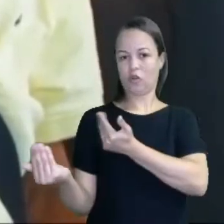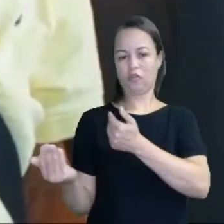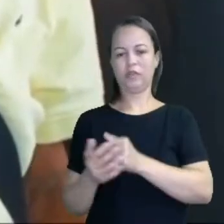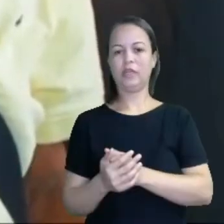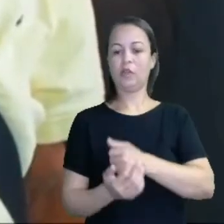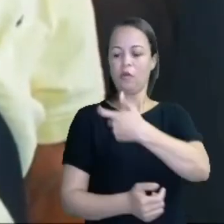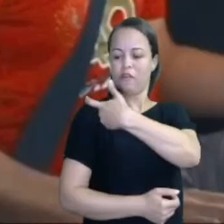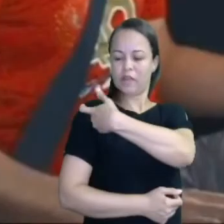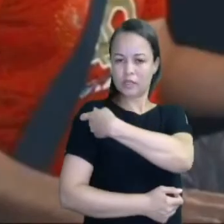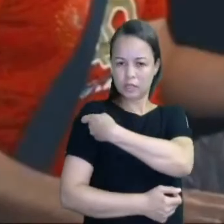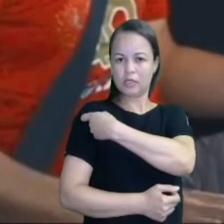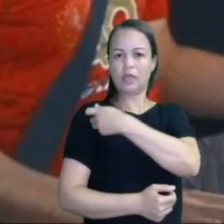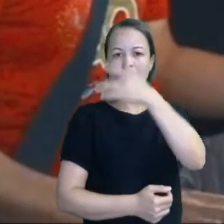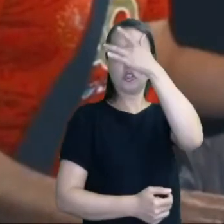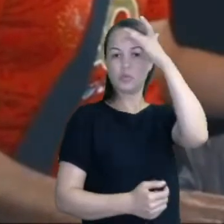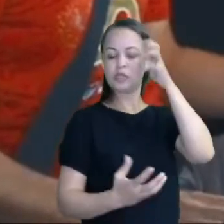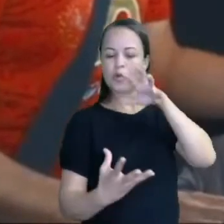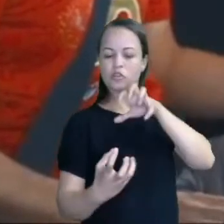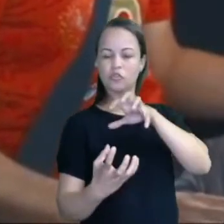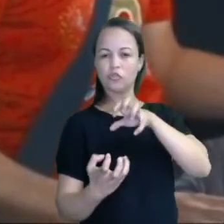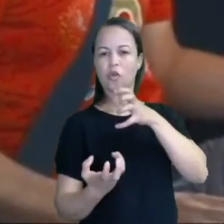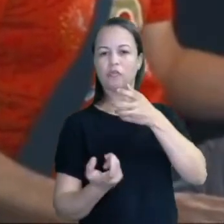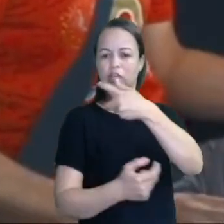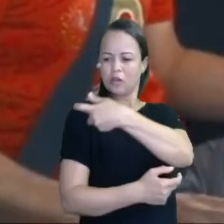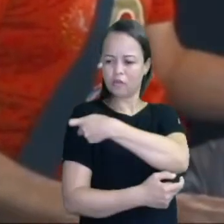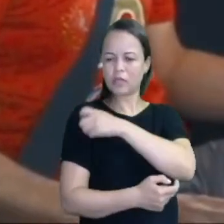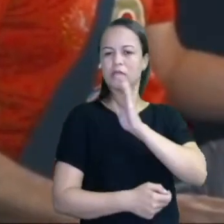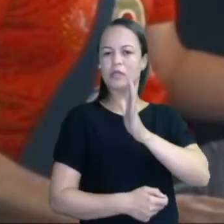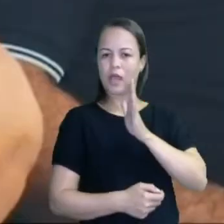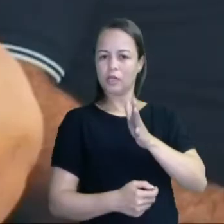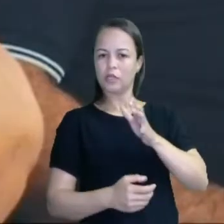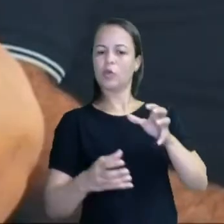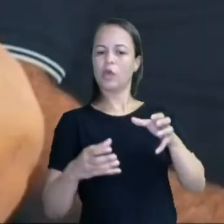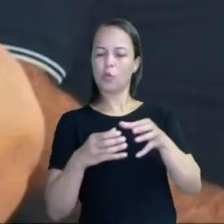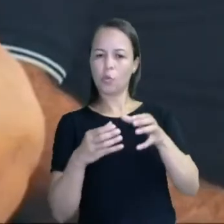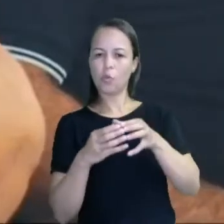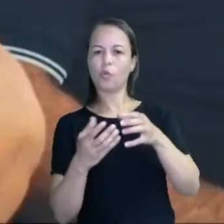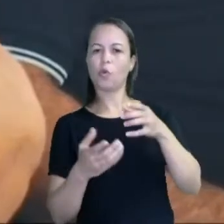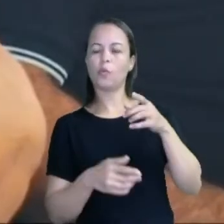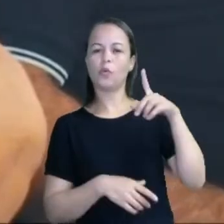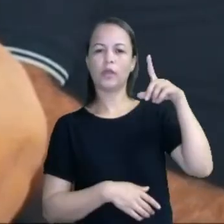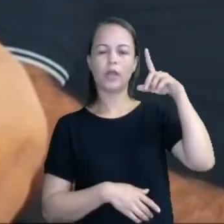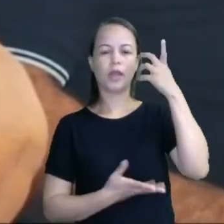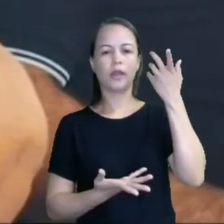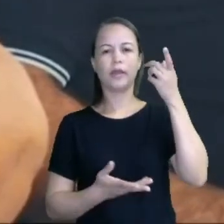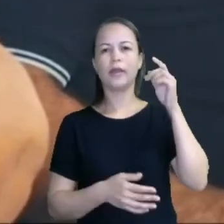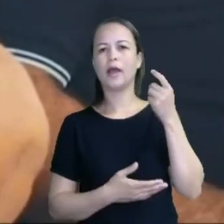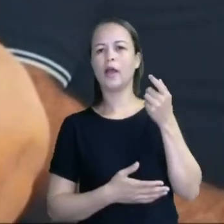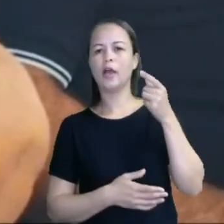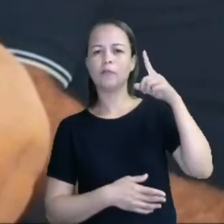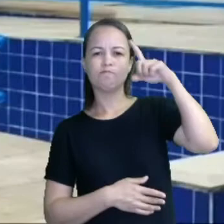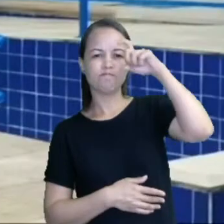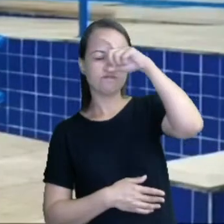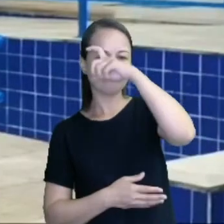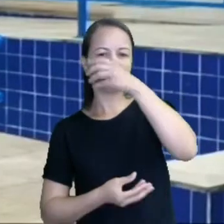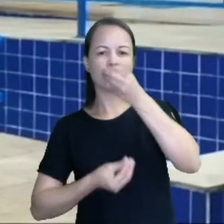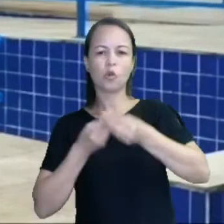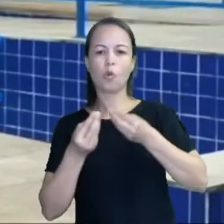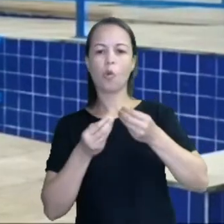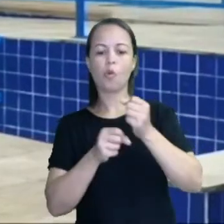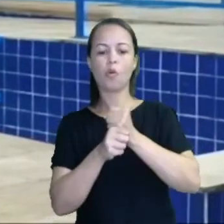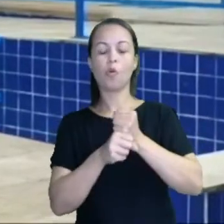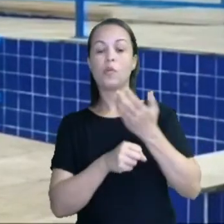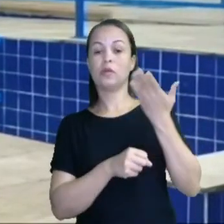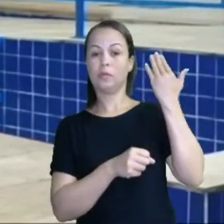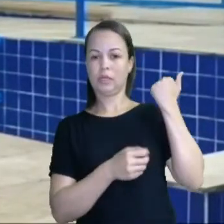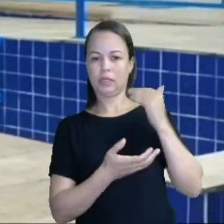na população já vacinada, nos idosos principalmente, que era o nosso maior público no início da pandemia, no ano passado. A gente está vendo